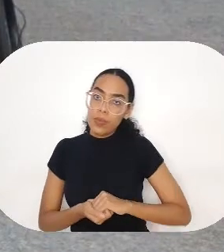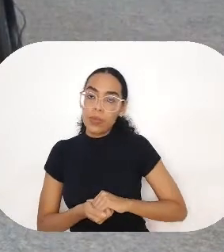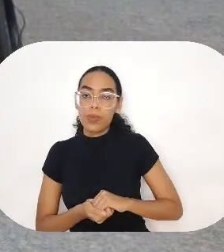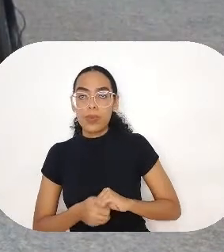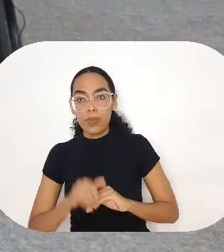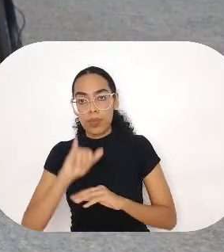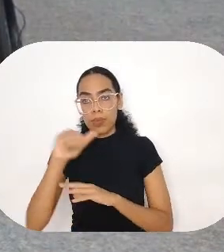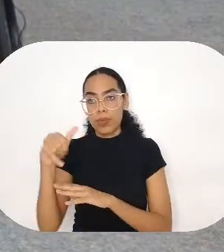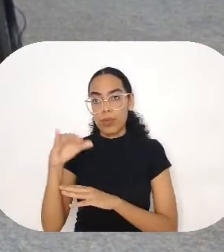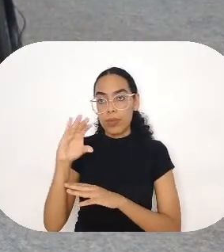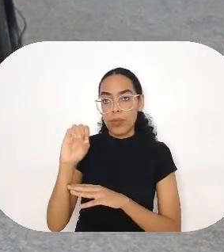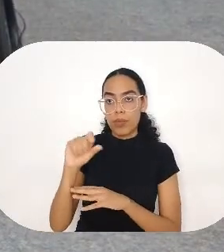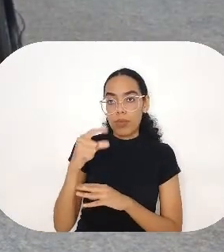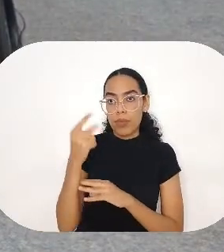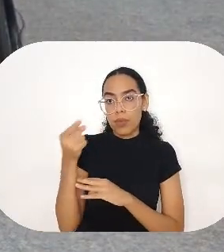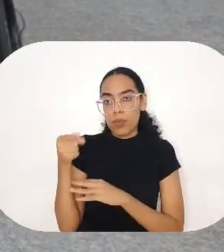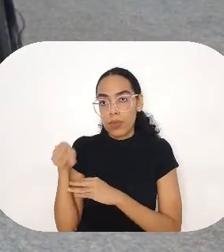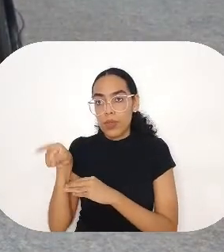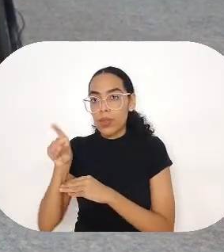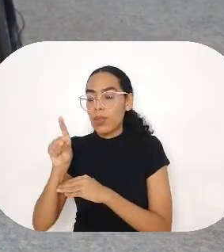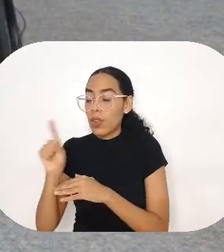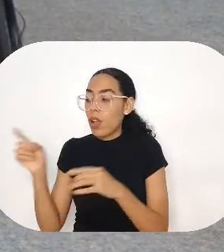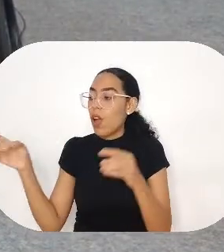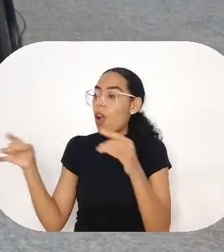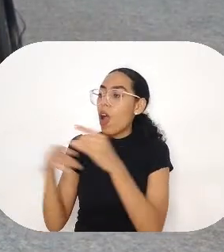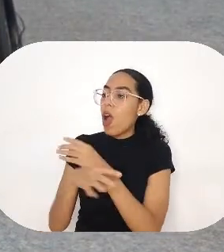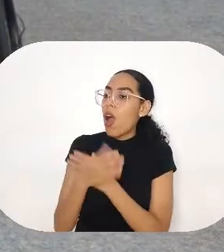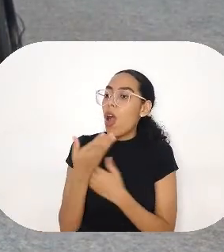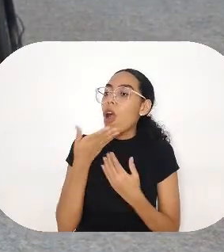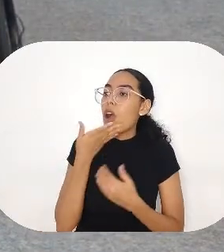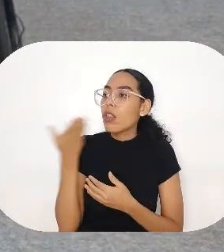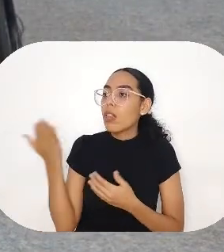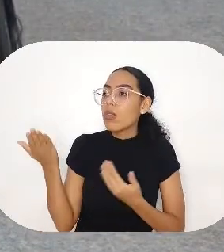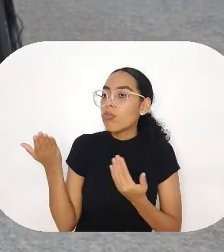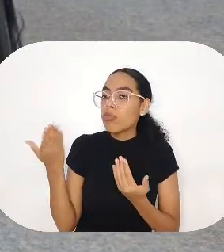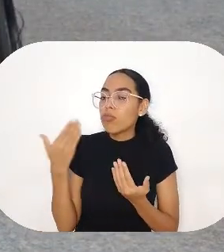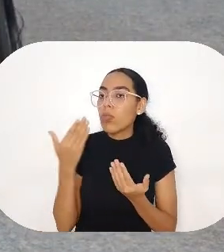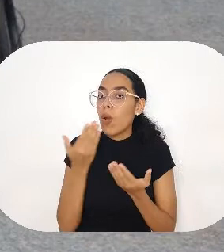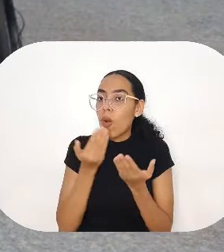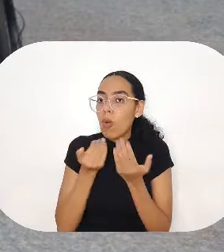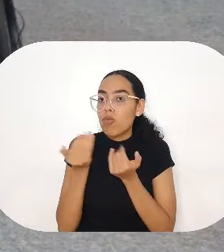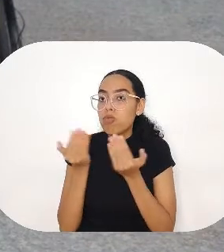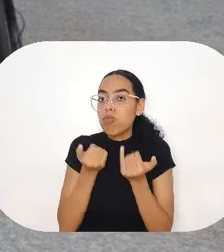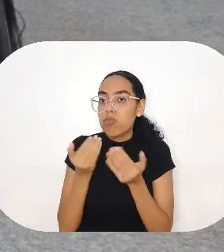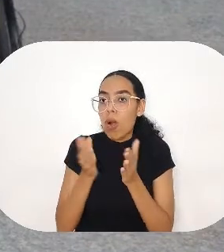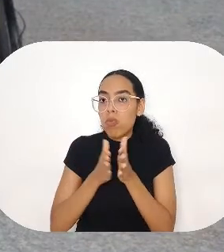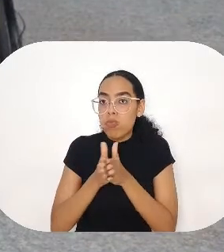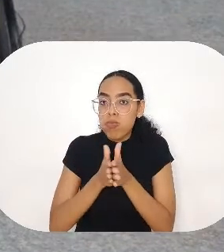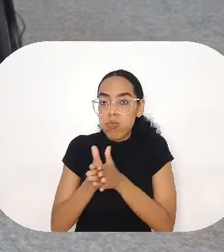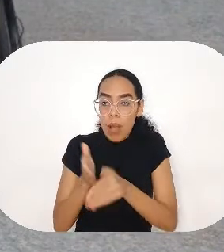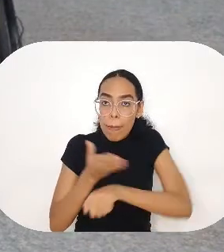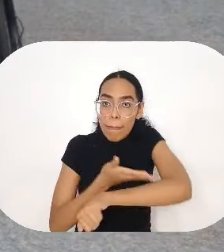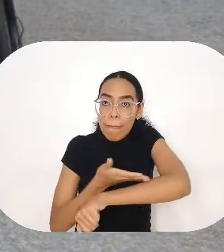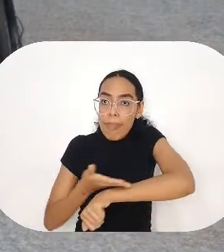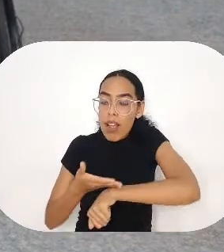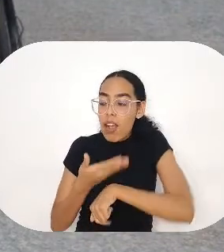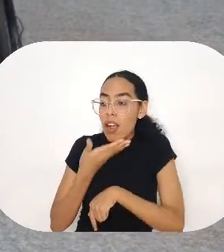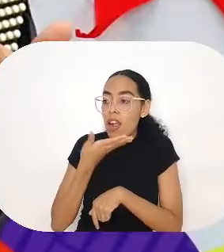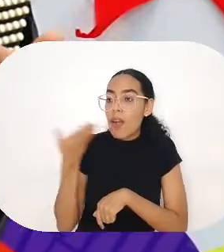Acabou-se a farinha, o querosene da